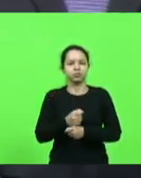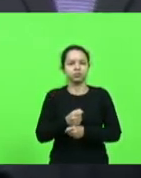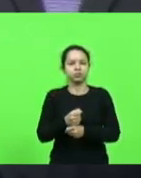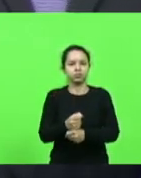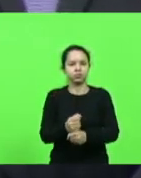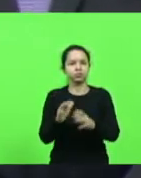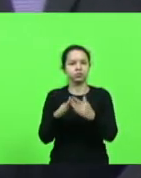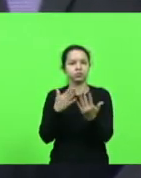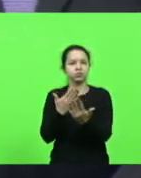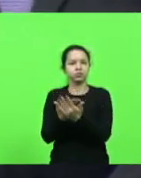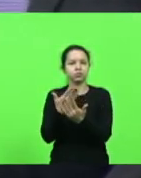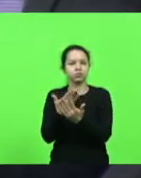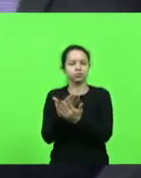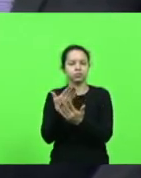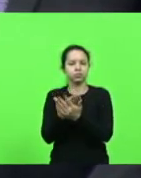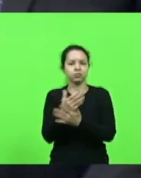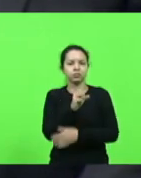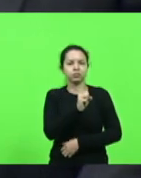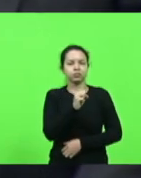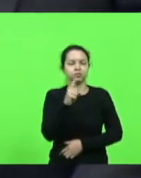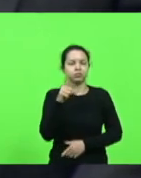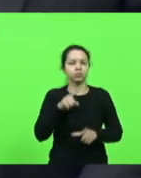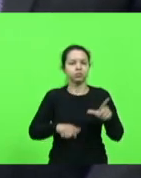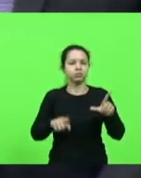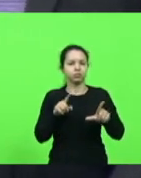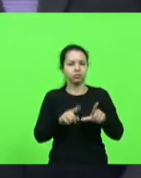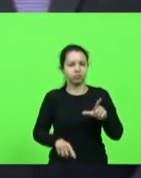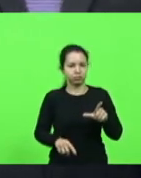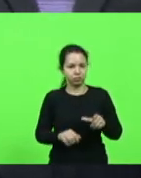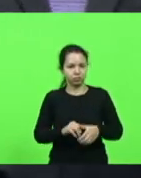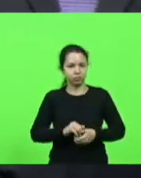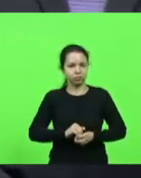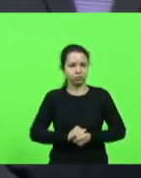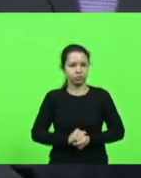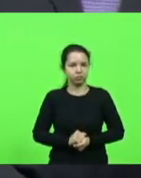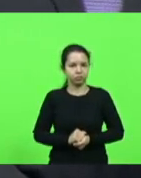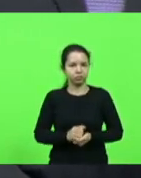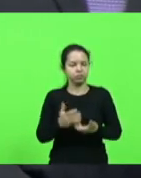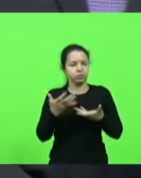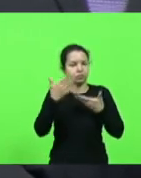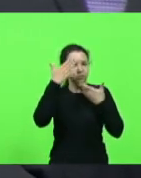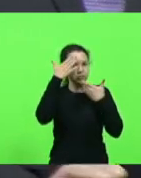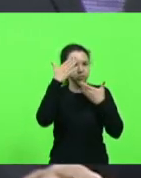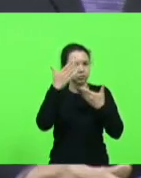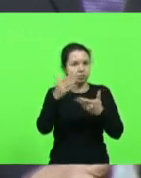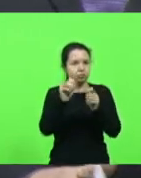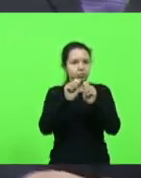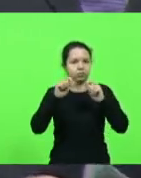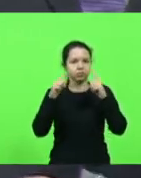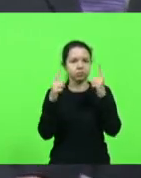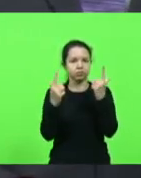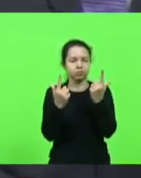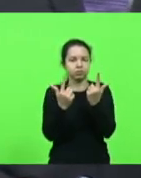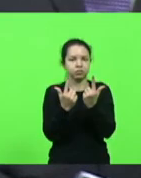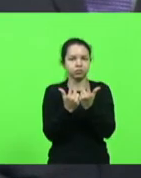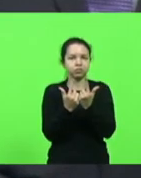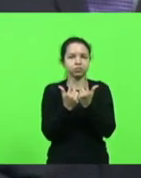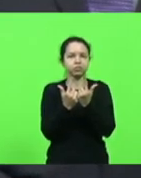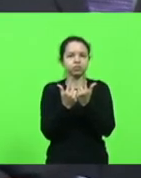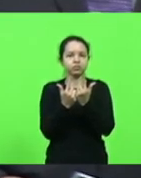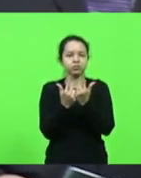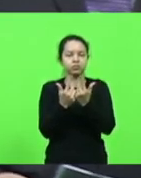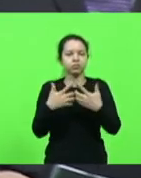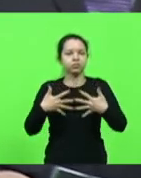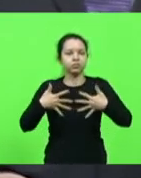Inicialmente, gostaria de reiterar os nossos agradecimentos à Assembleia Legislativa pelo seu acolhimento e